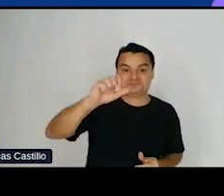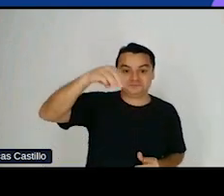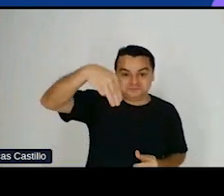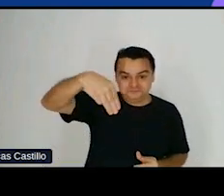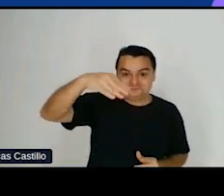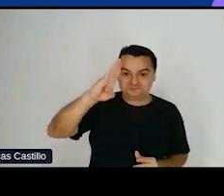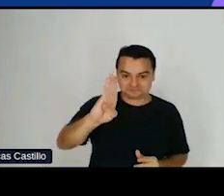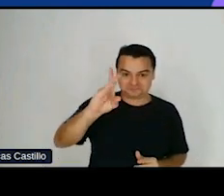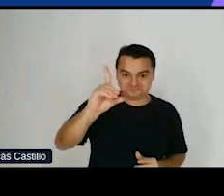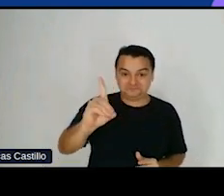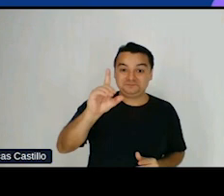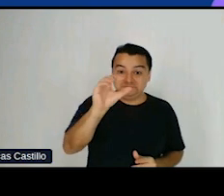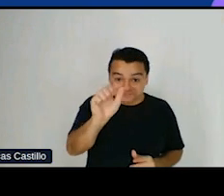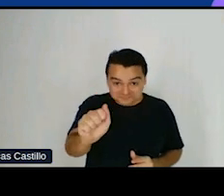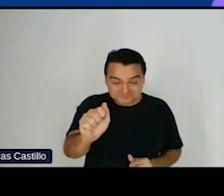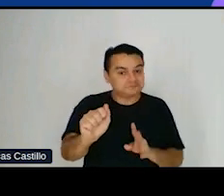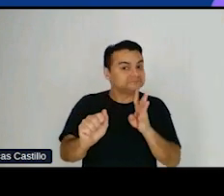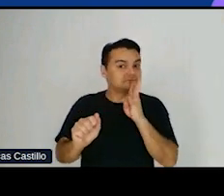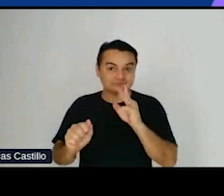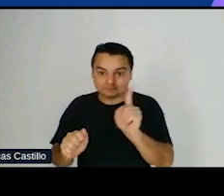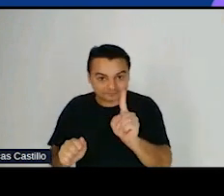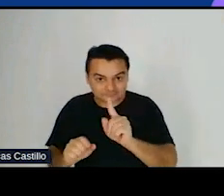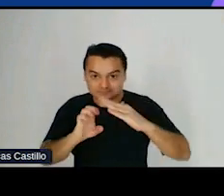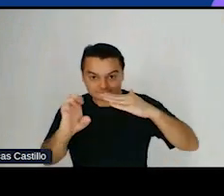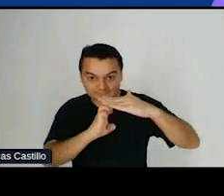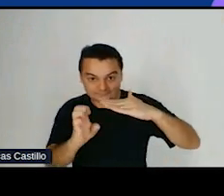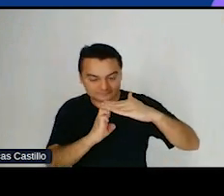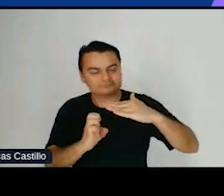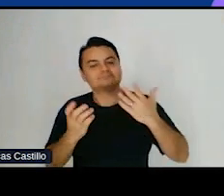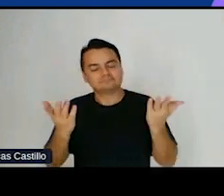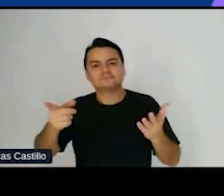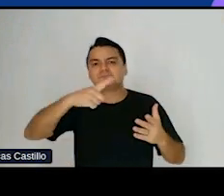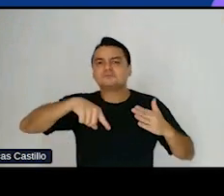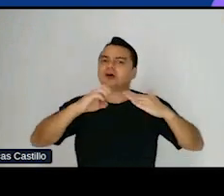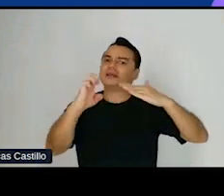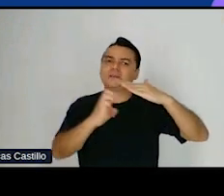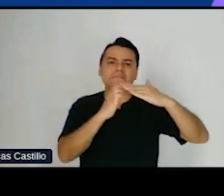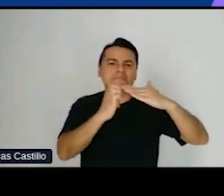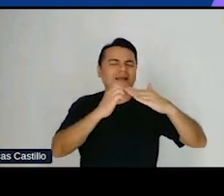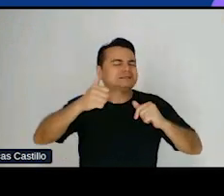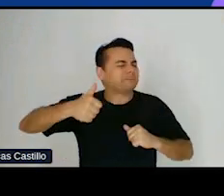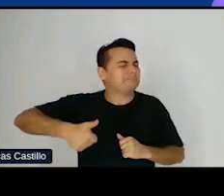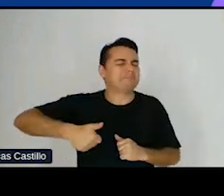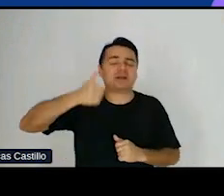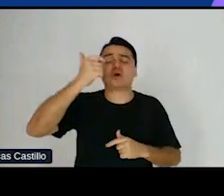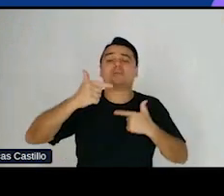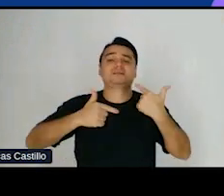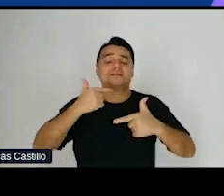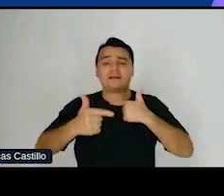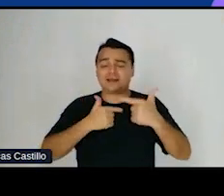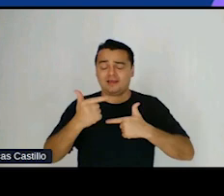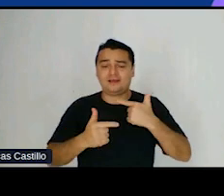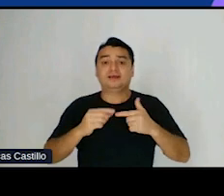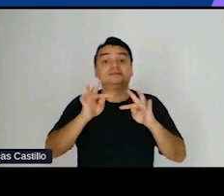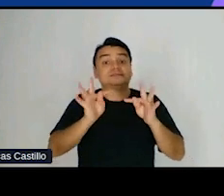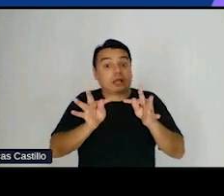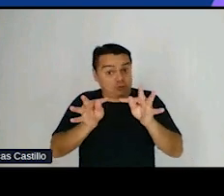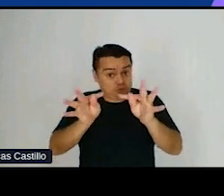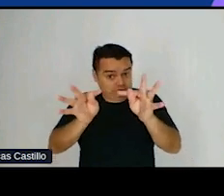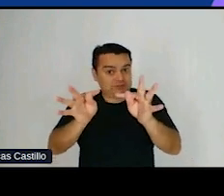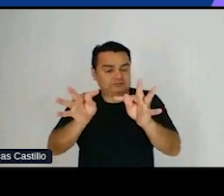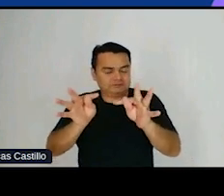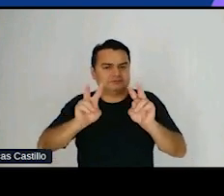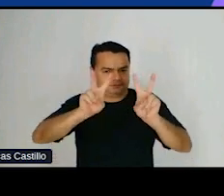ainda não conhece a Lambda, estamos entre as melhores empresas para se trabalhar no segmento de tecnologia,